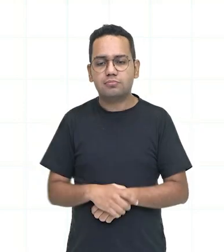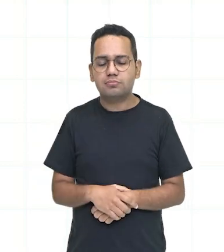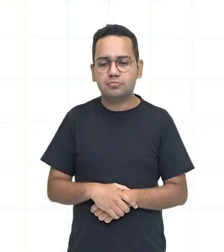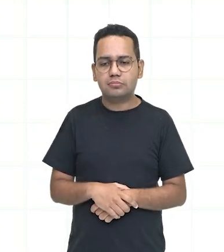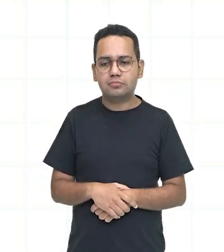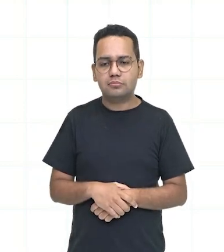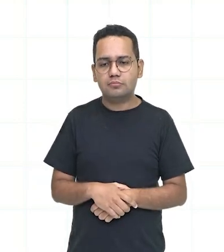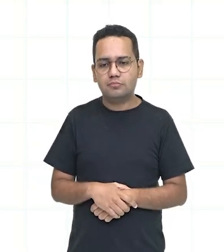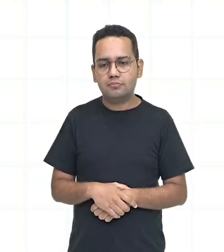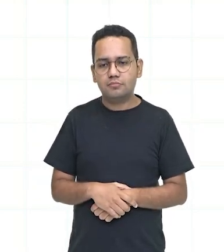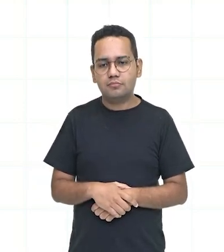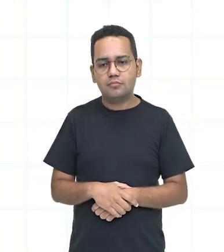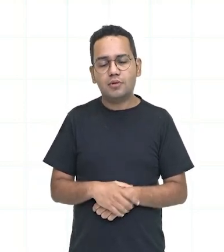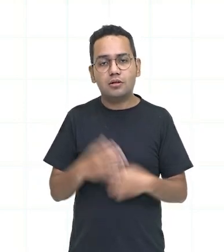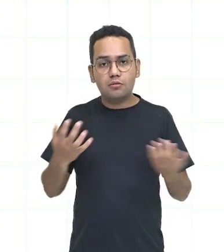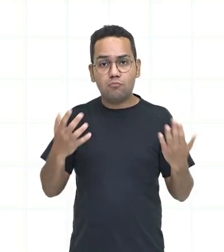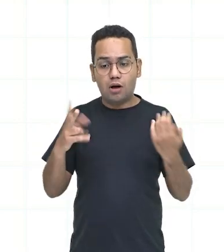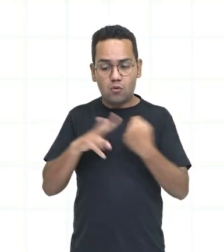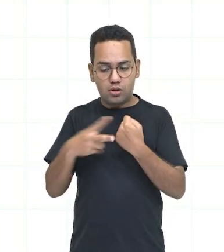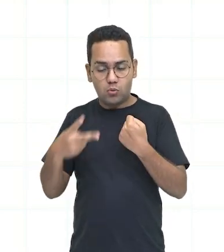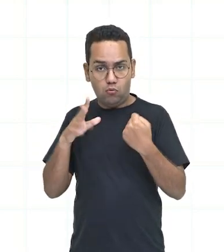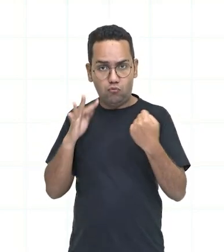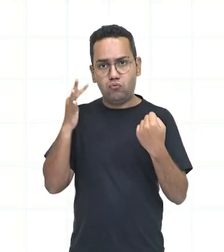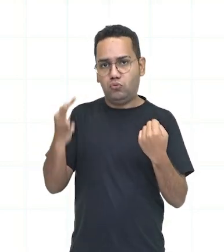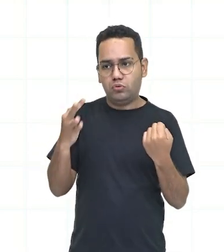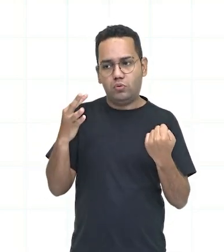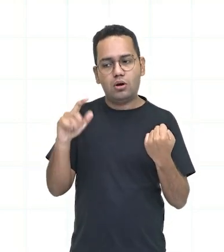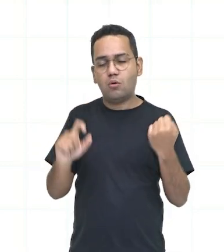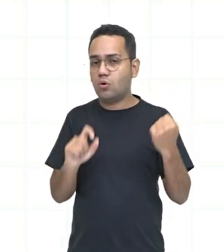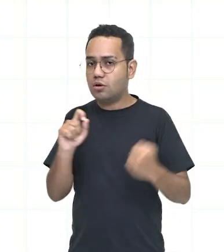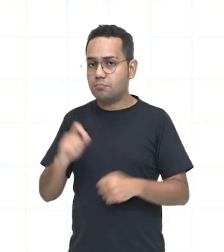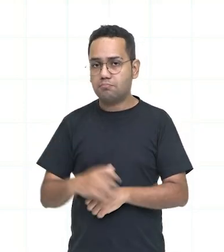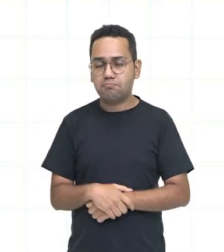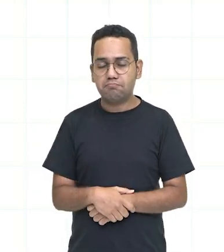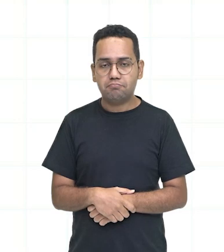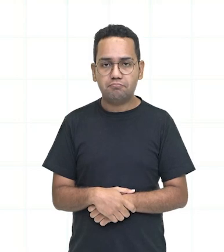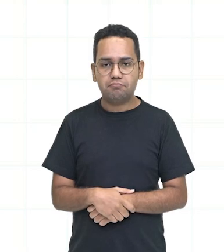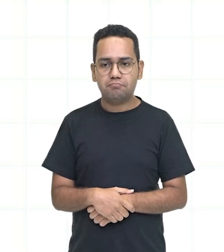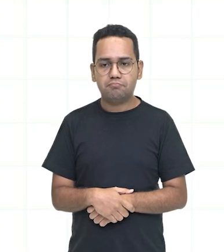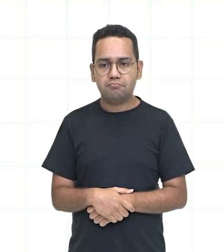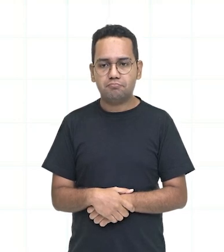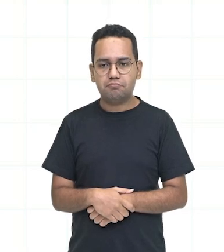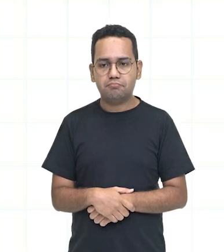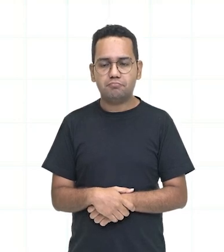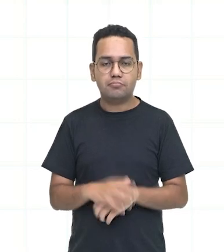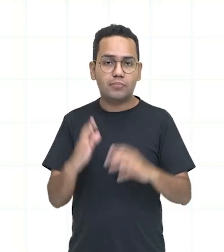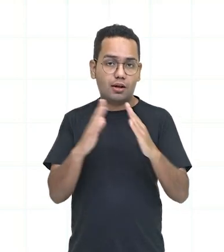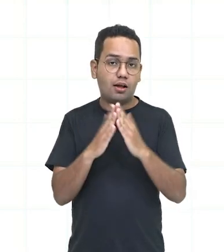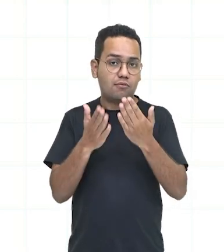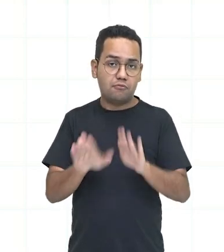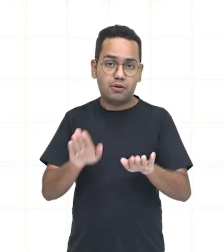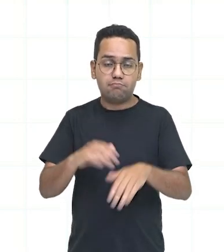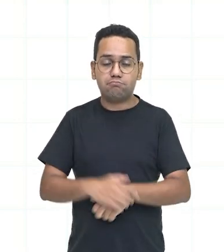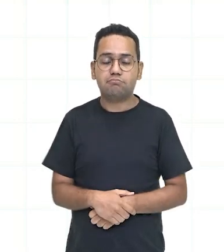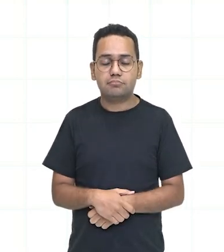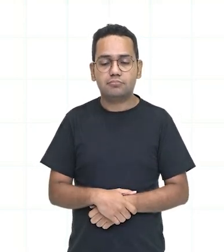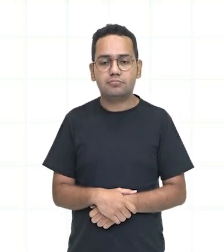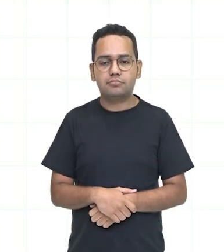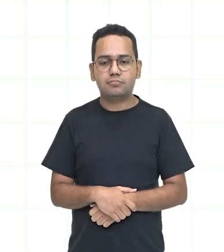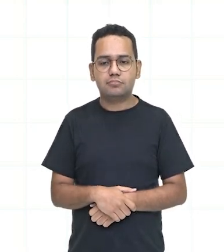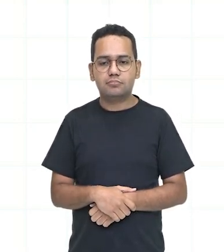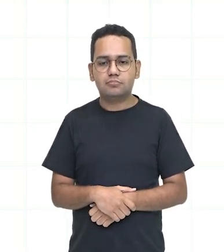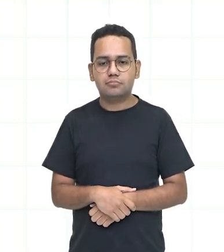chovendo, nós temos a possibilidade também, né? Essa ação também poderá acontecer. Então, nós temos